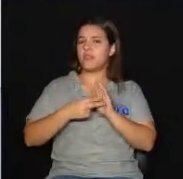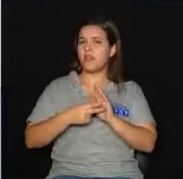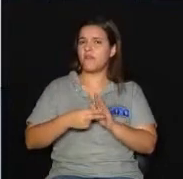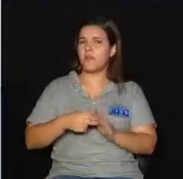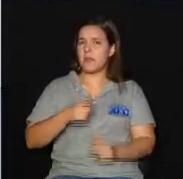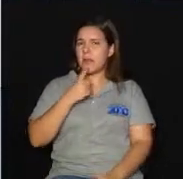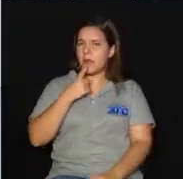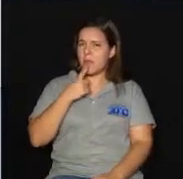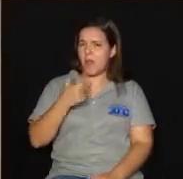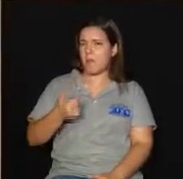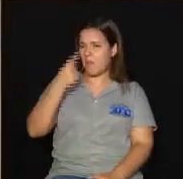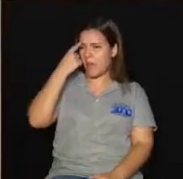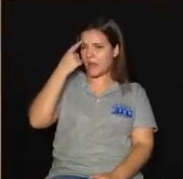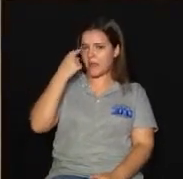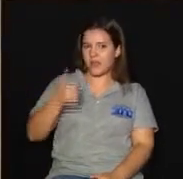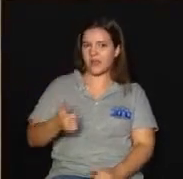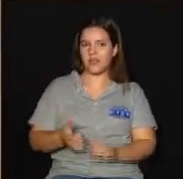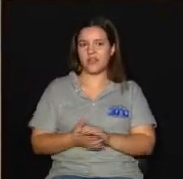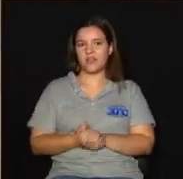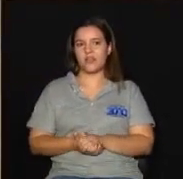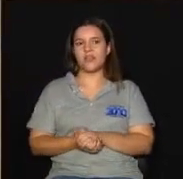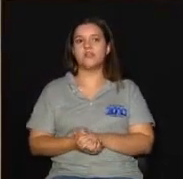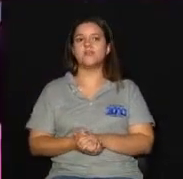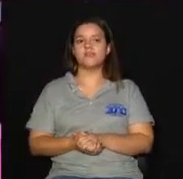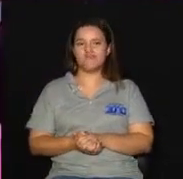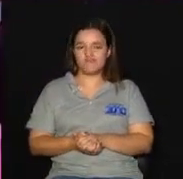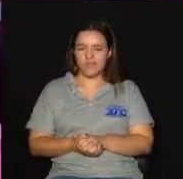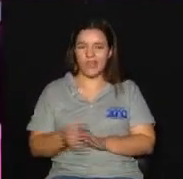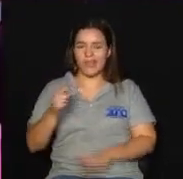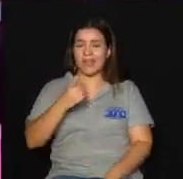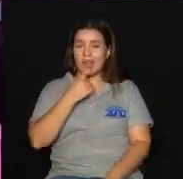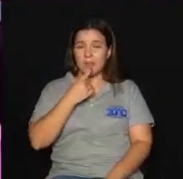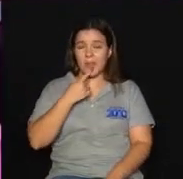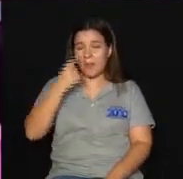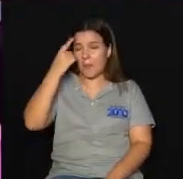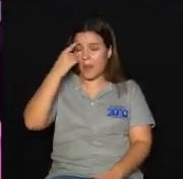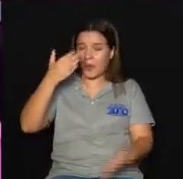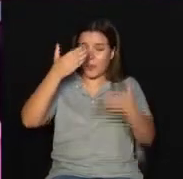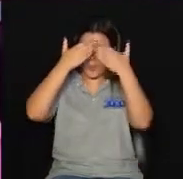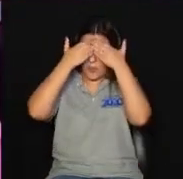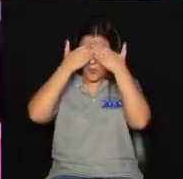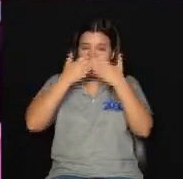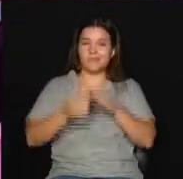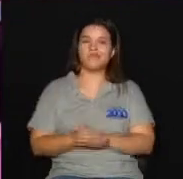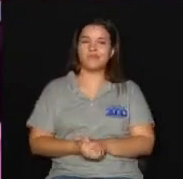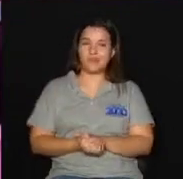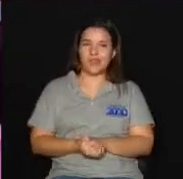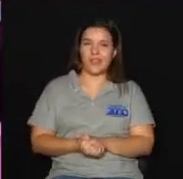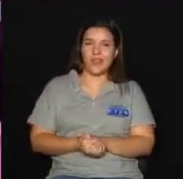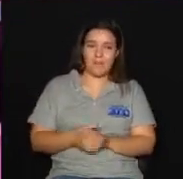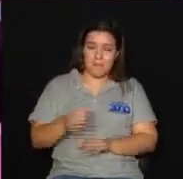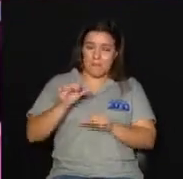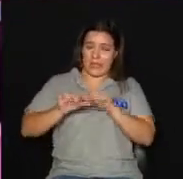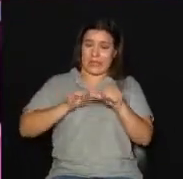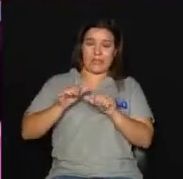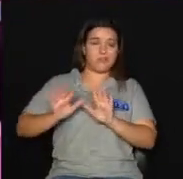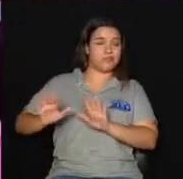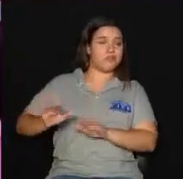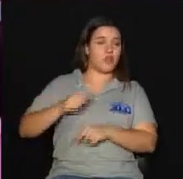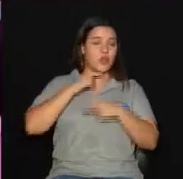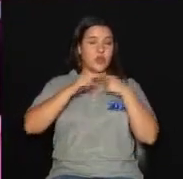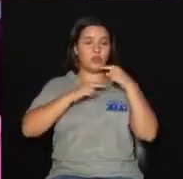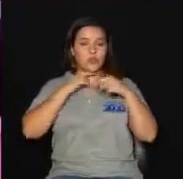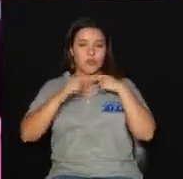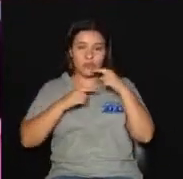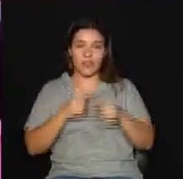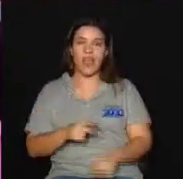cidade? Não, é uma cidade extremamente conservadora. A história de Campinas mostra isso, né? E isso se reflete